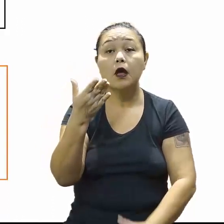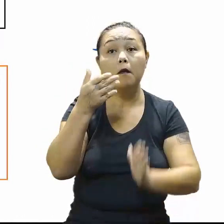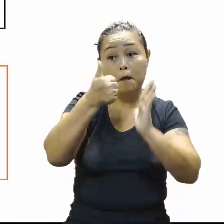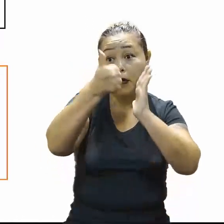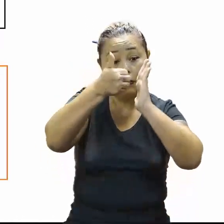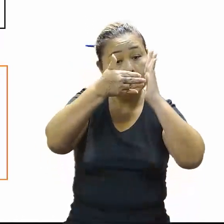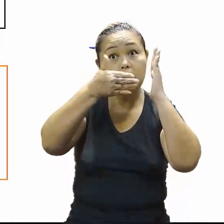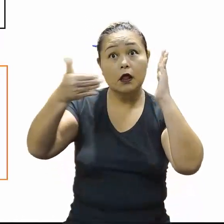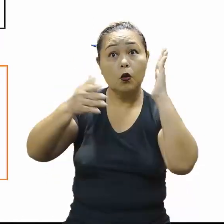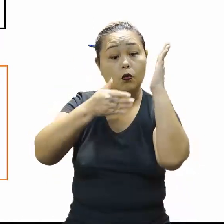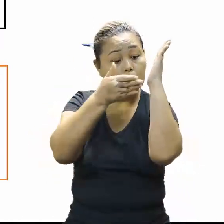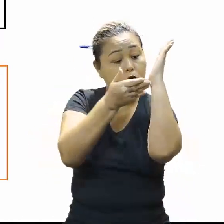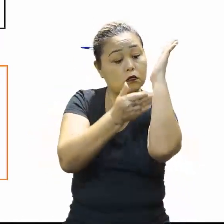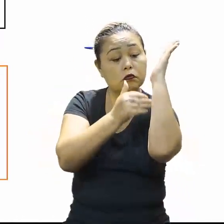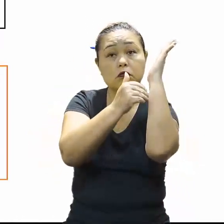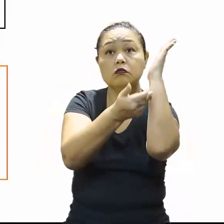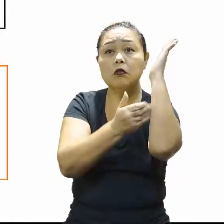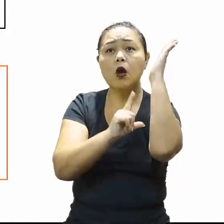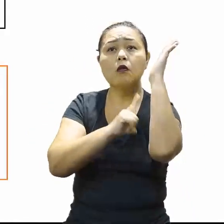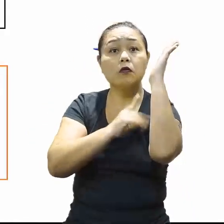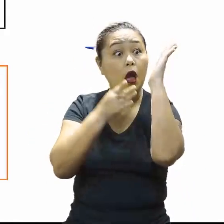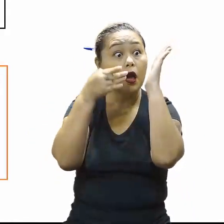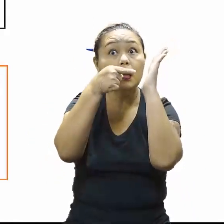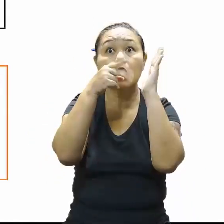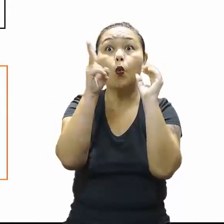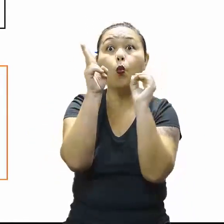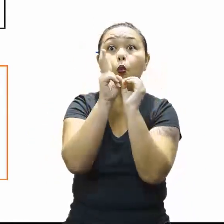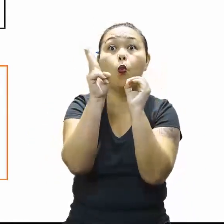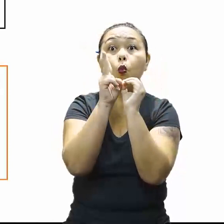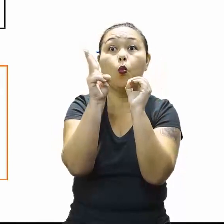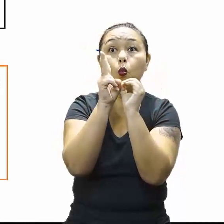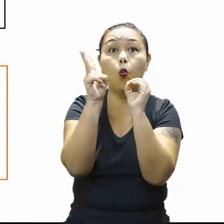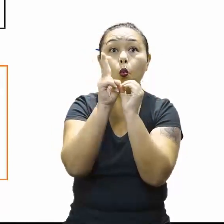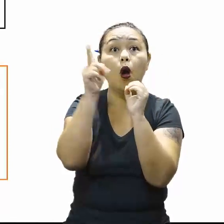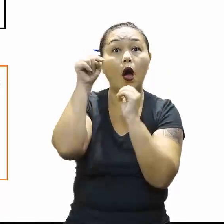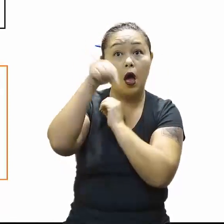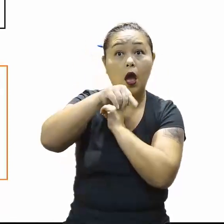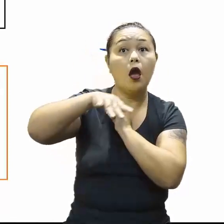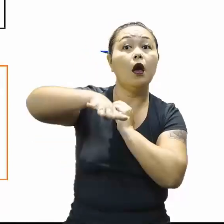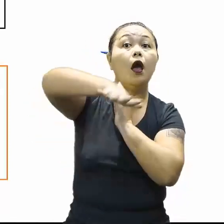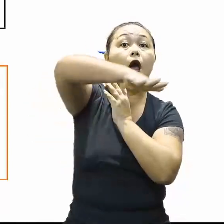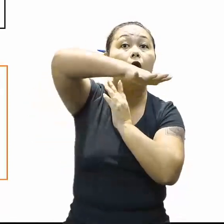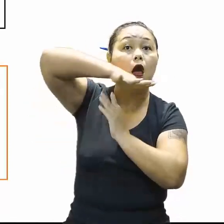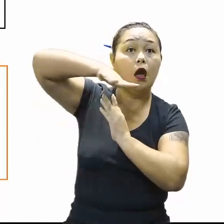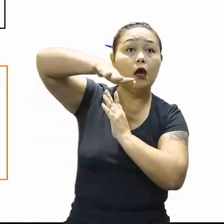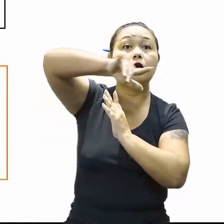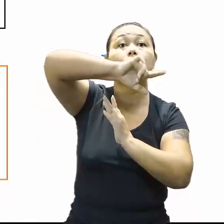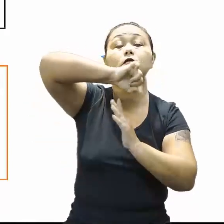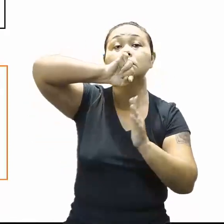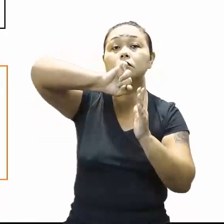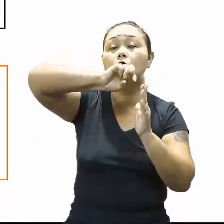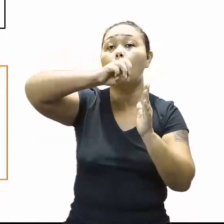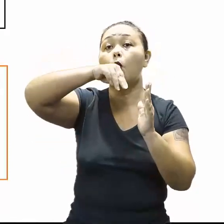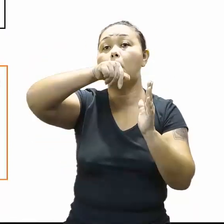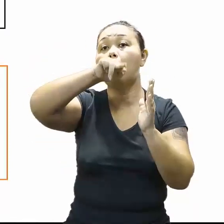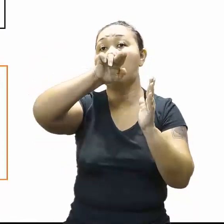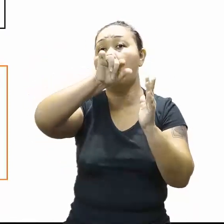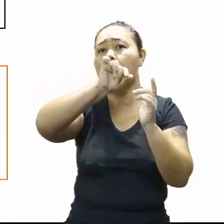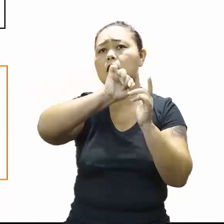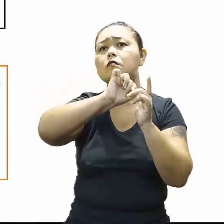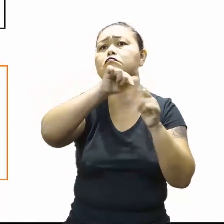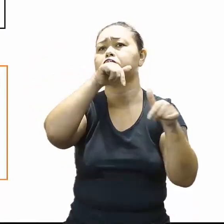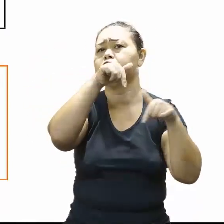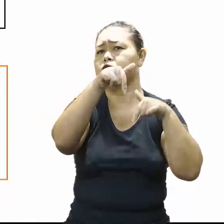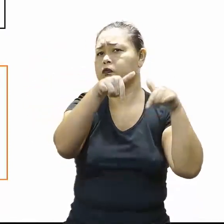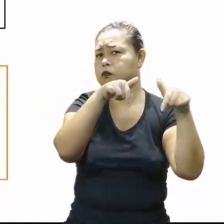borracha. Nós vamos ter os índios, principalmente os omáguas, aqui nessa região, sendo utilizados como mão de